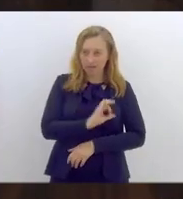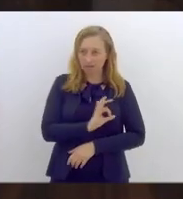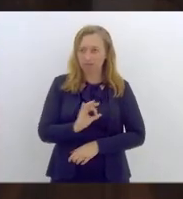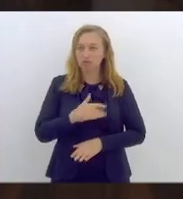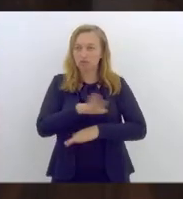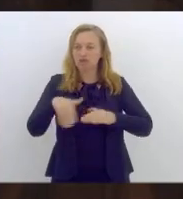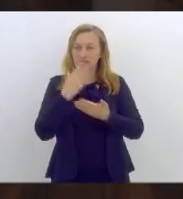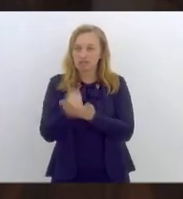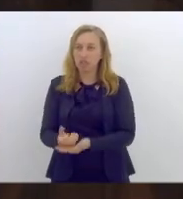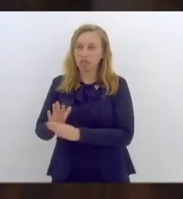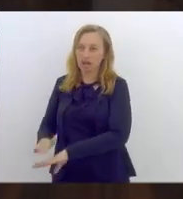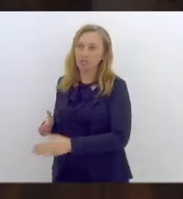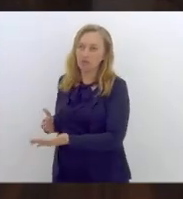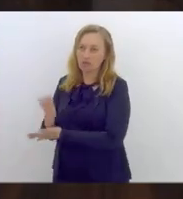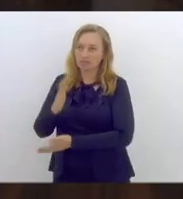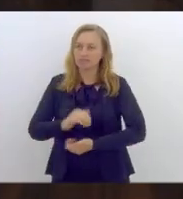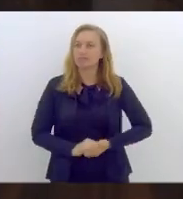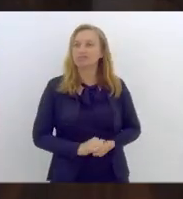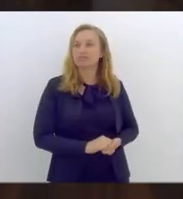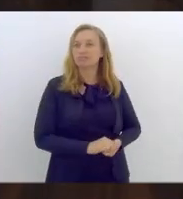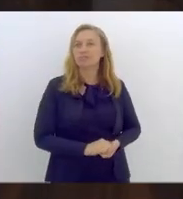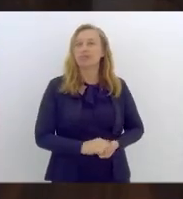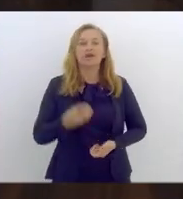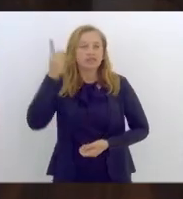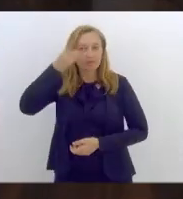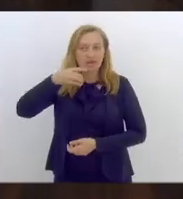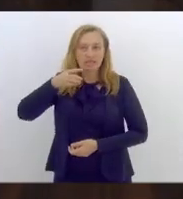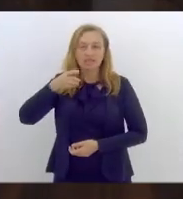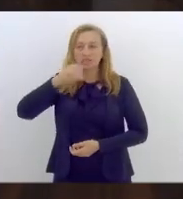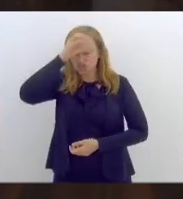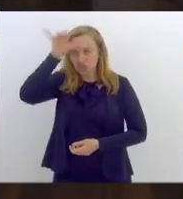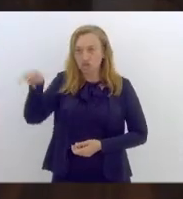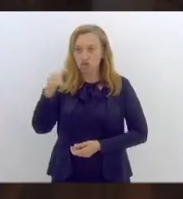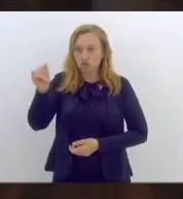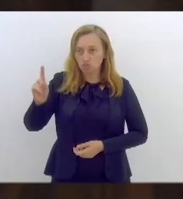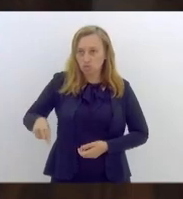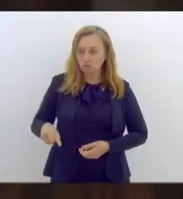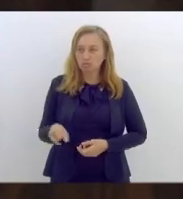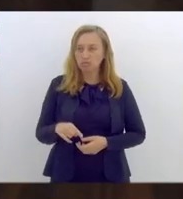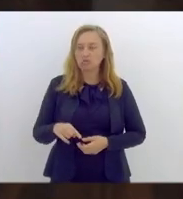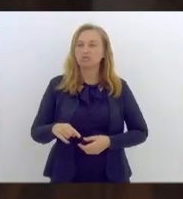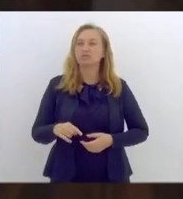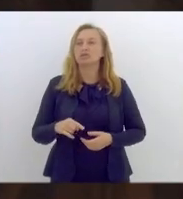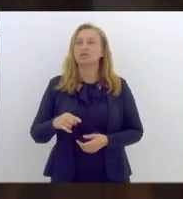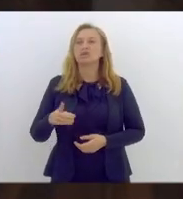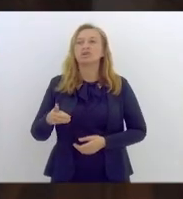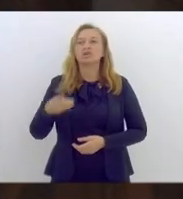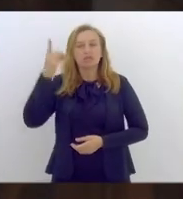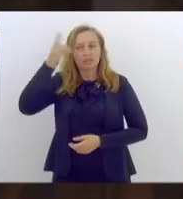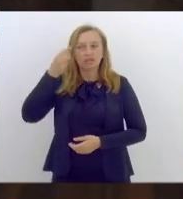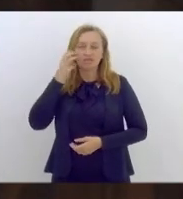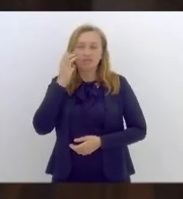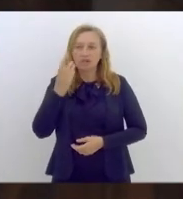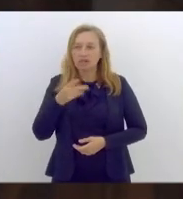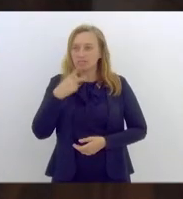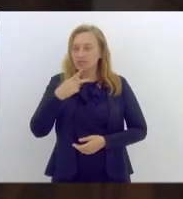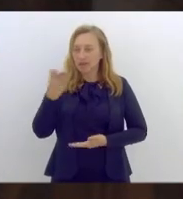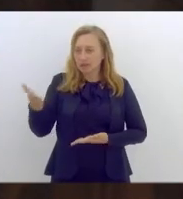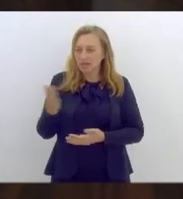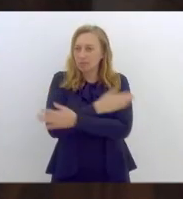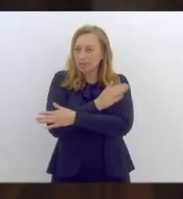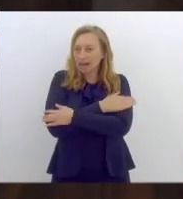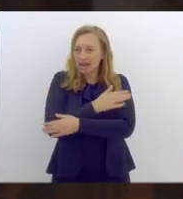seus que a prova estava aprovado a tia Ju por favor uma palavra Deputado Valdete Carneiro um grande abraço